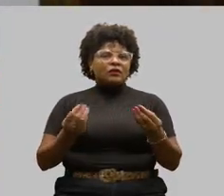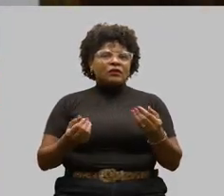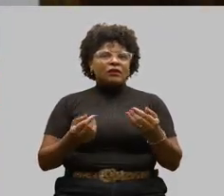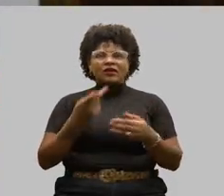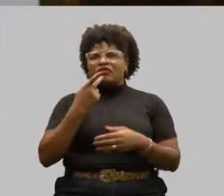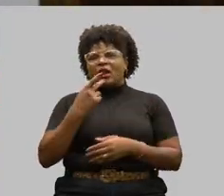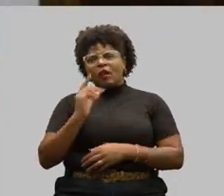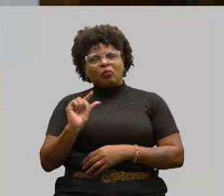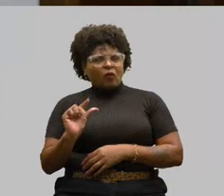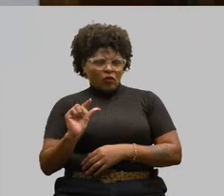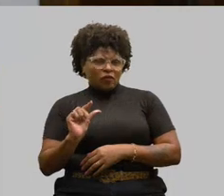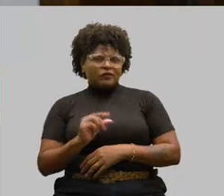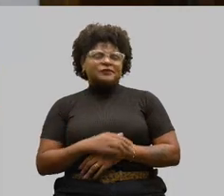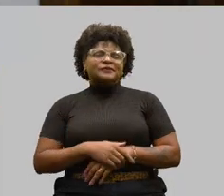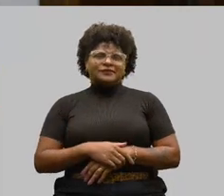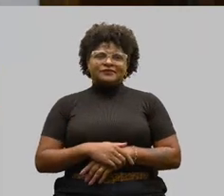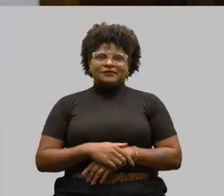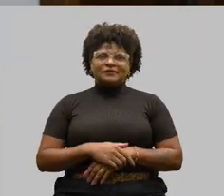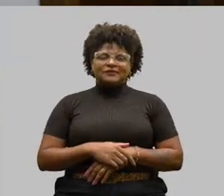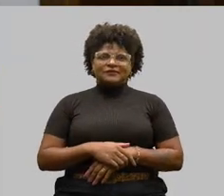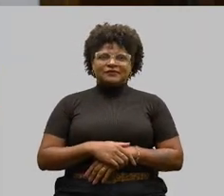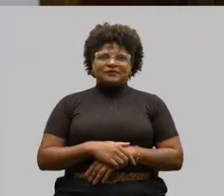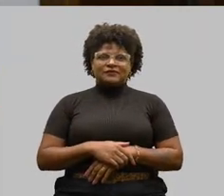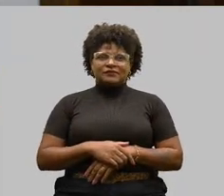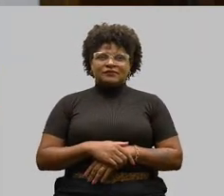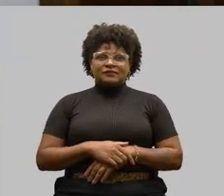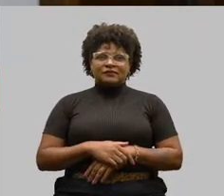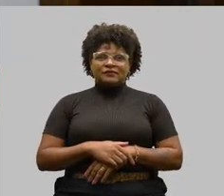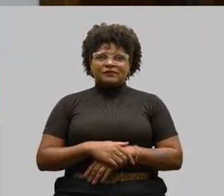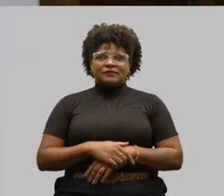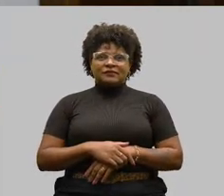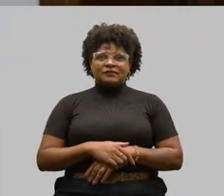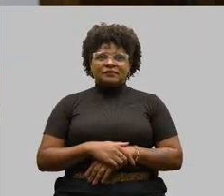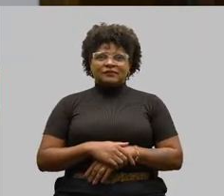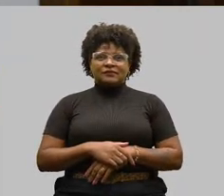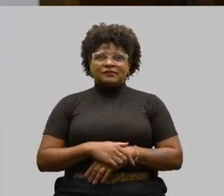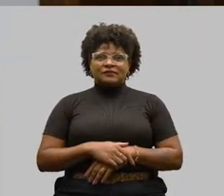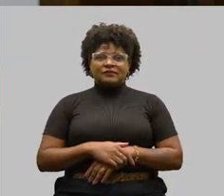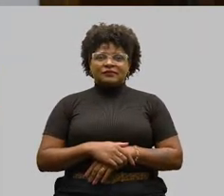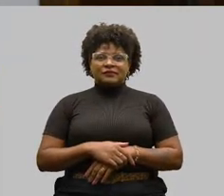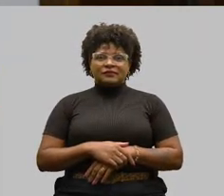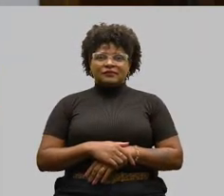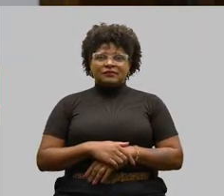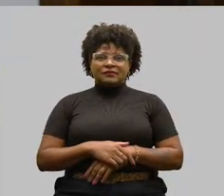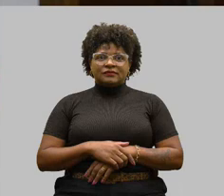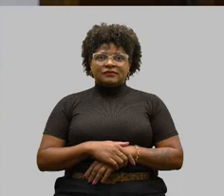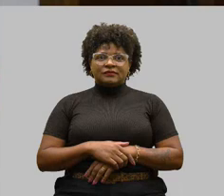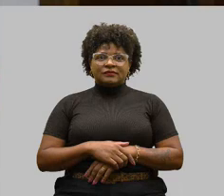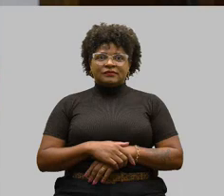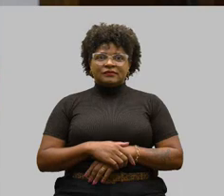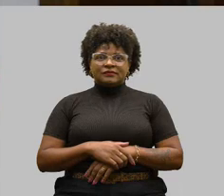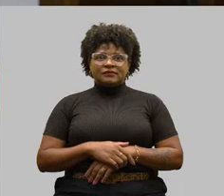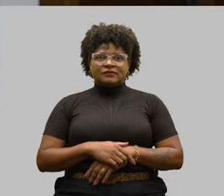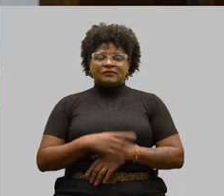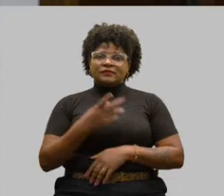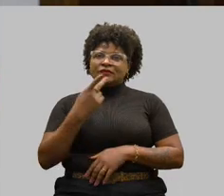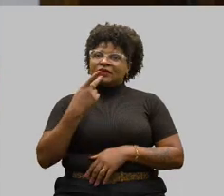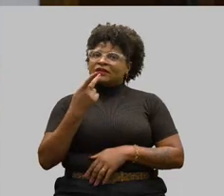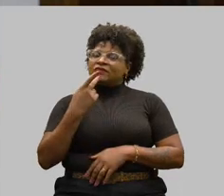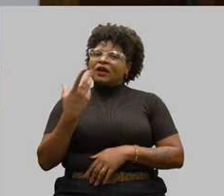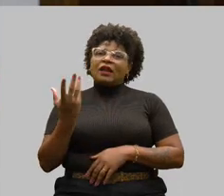eu vou dizer bom eu só quero dizer com que pode dizer